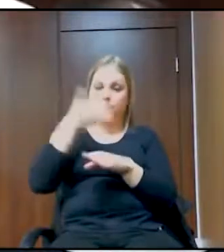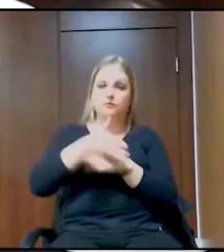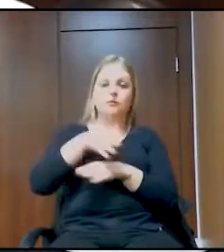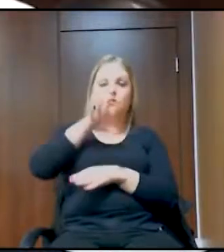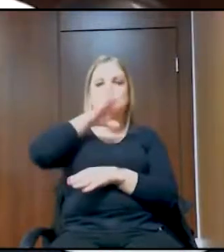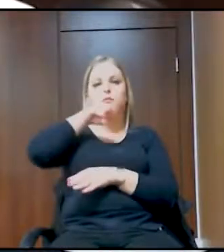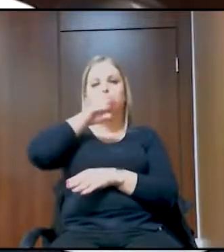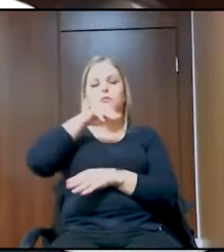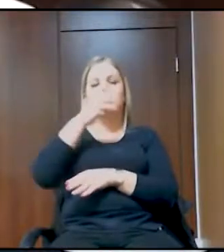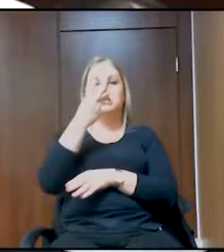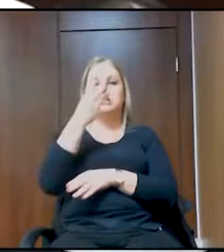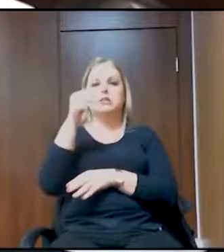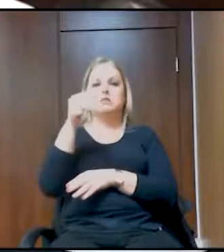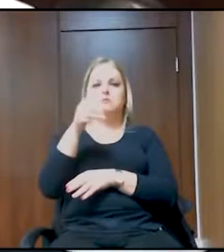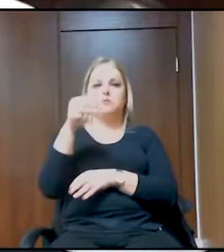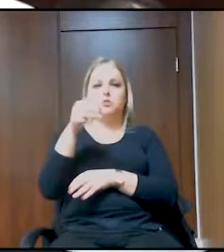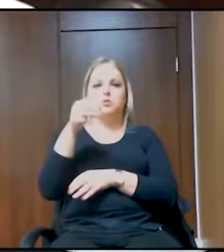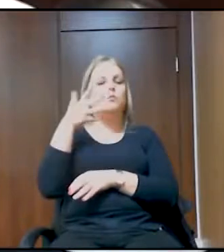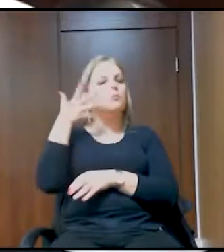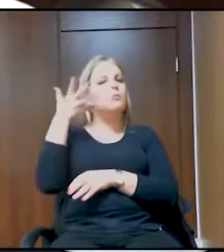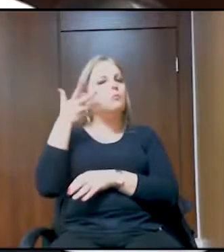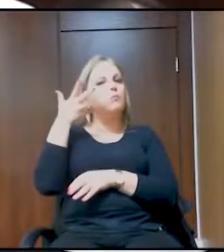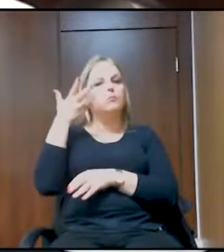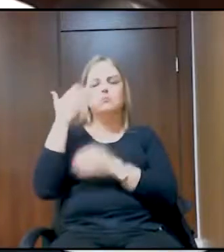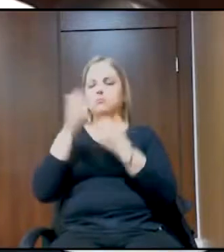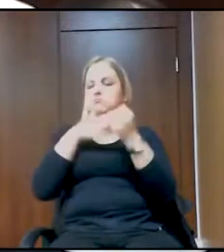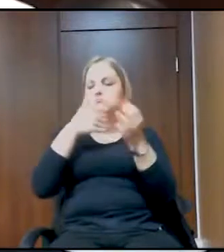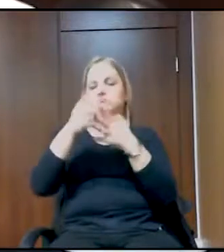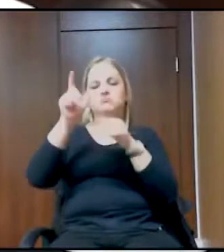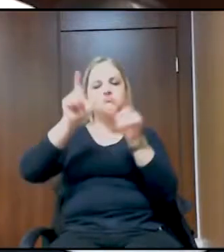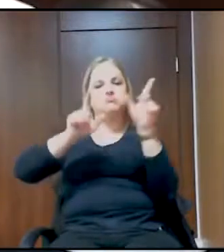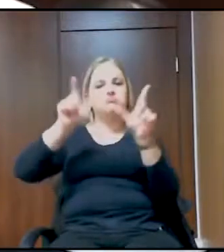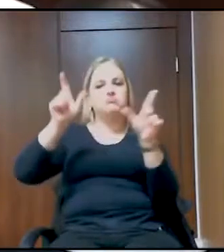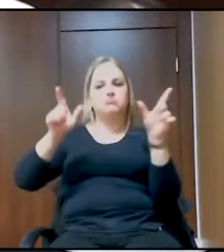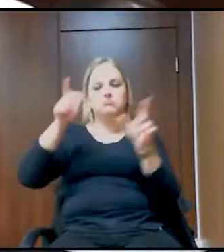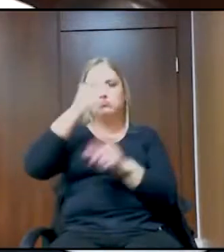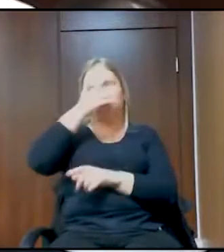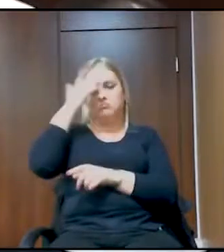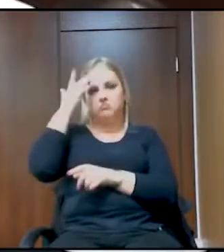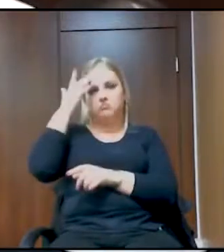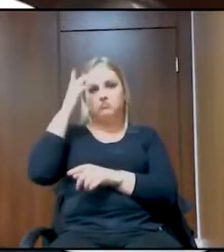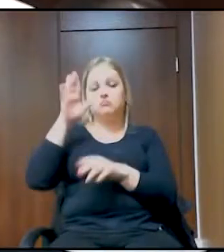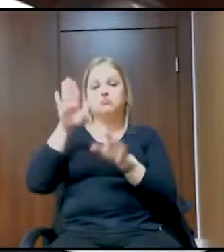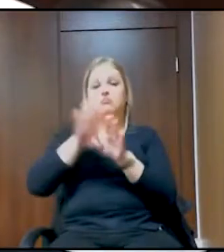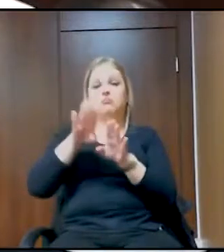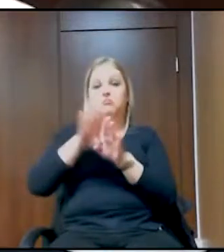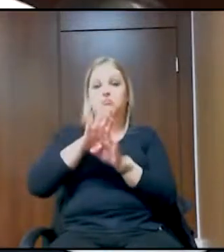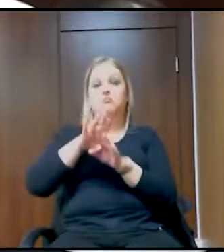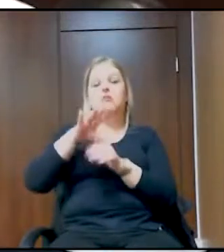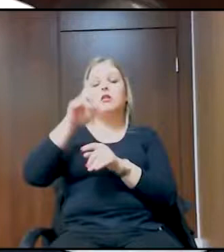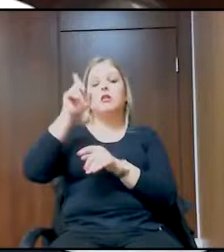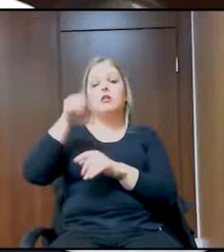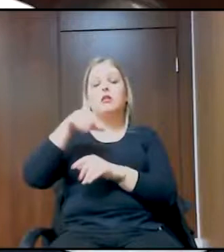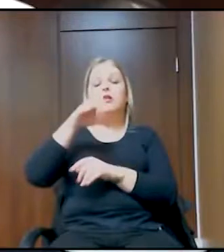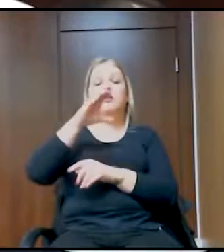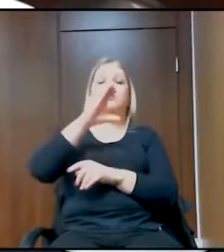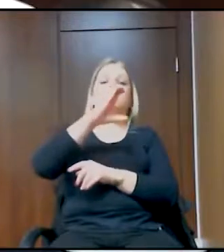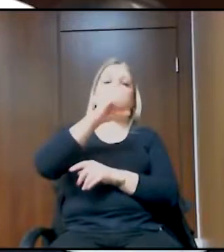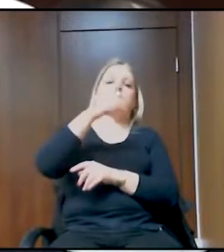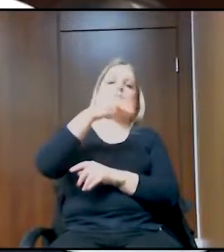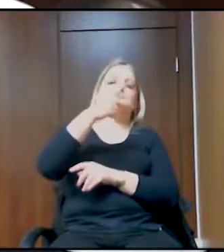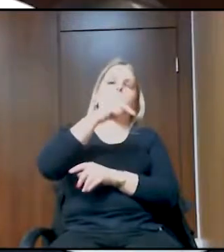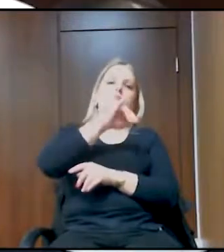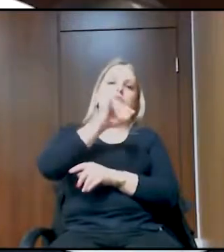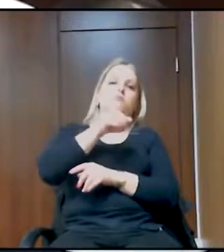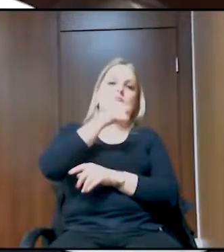até 3 minutos quaisquer pessoas físicas e por 5 minutos quaisquer entidades ou pessoas jurídicas,